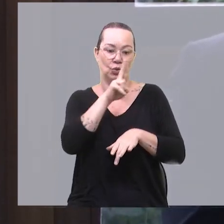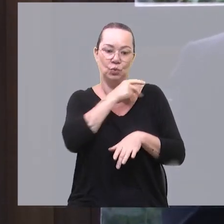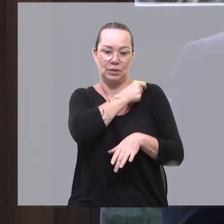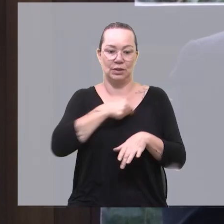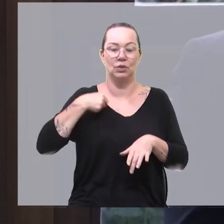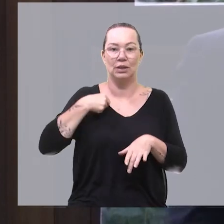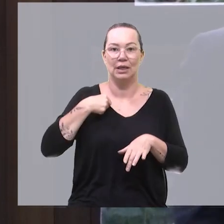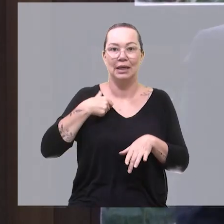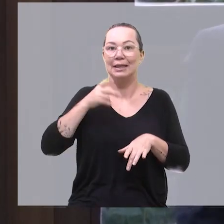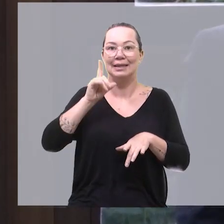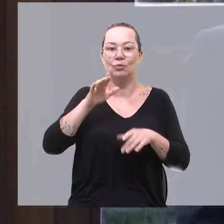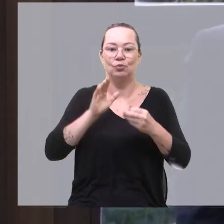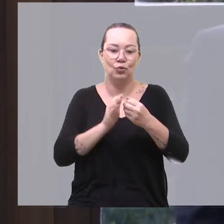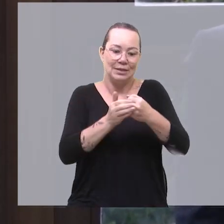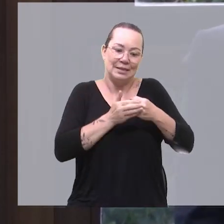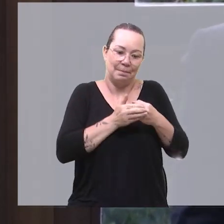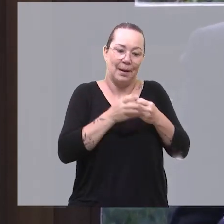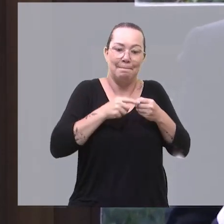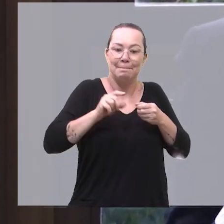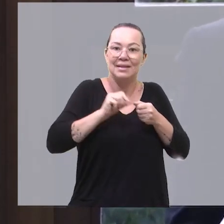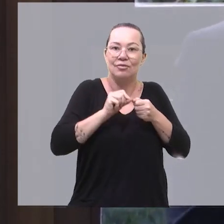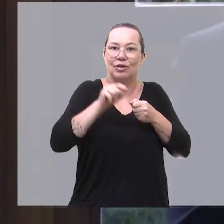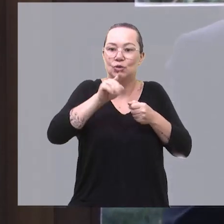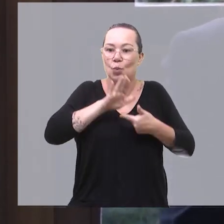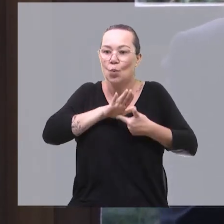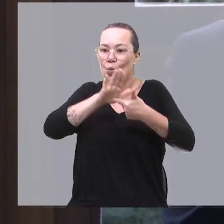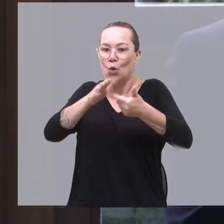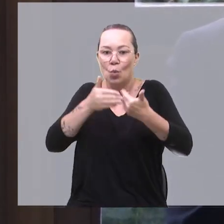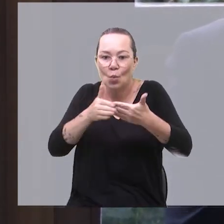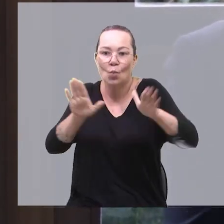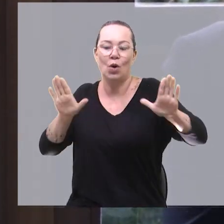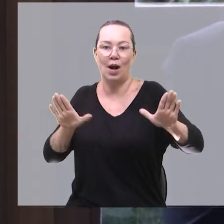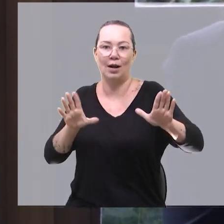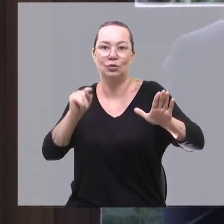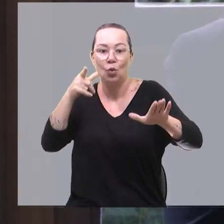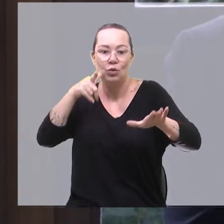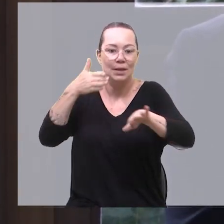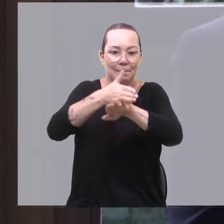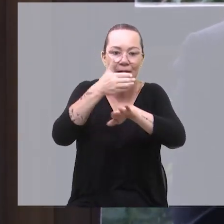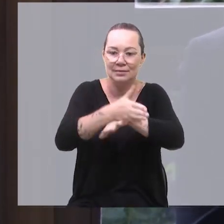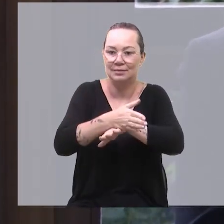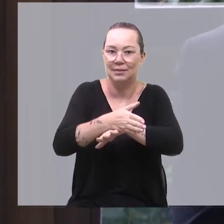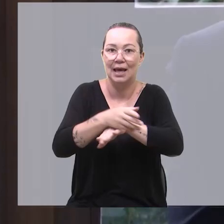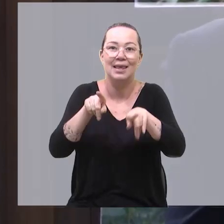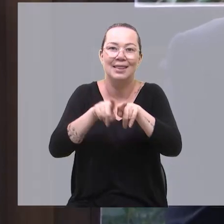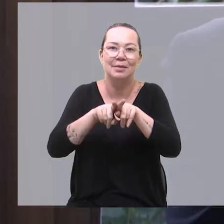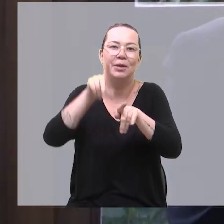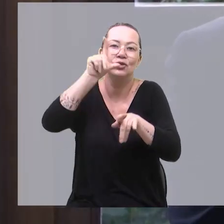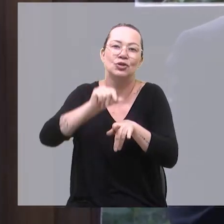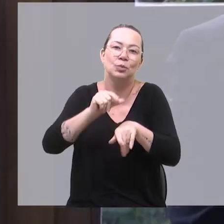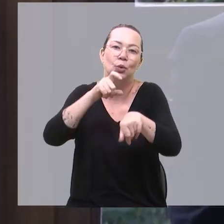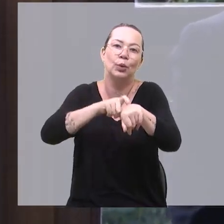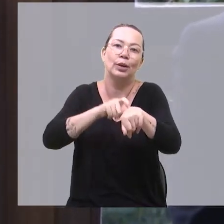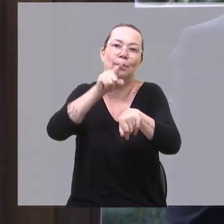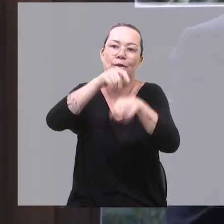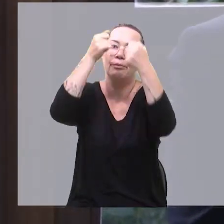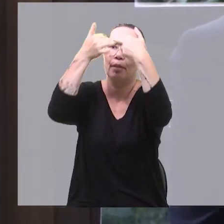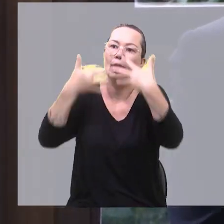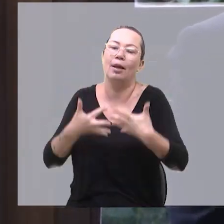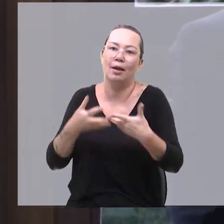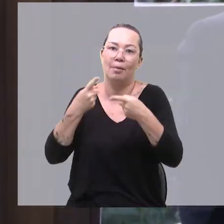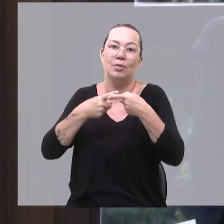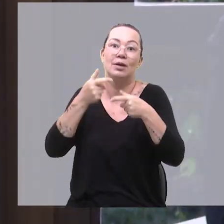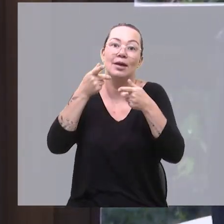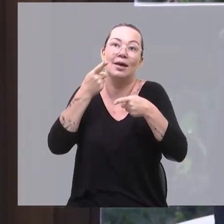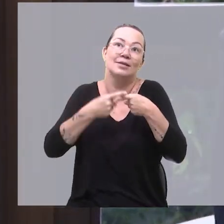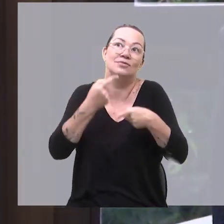do cordão, muito mais do que segregar, ele te dá abertura, ele te dá espaço, ele te dá entrada, te economizando um tempo ali que é